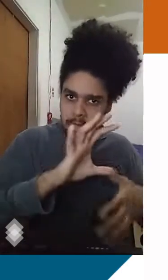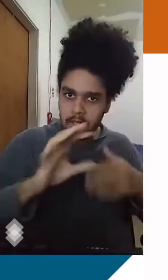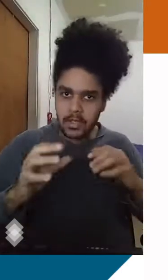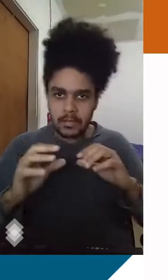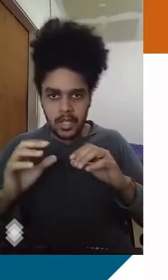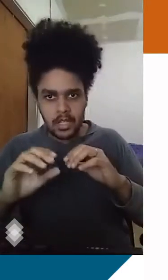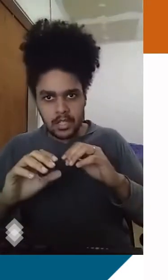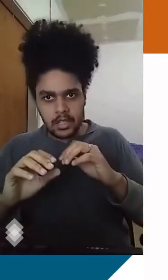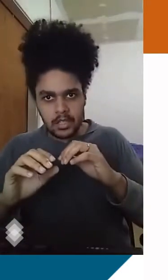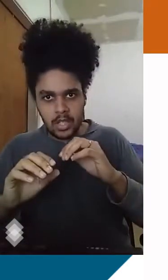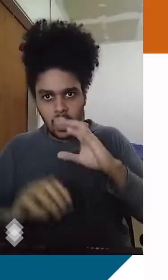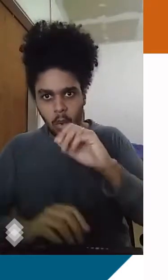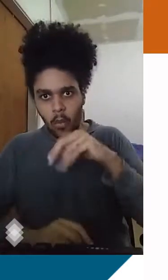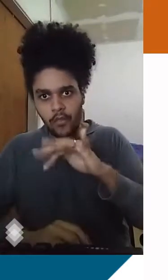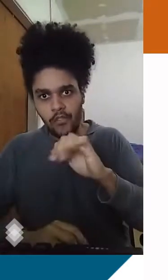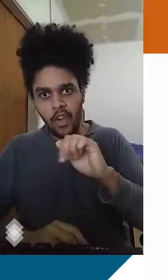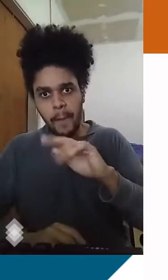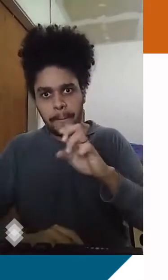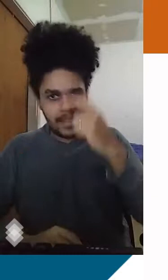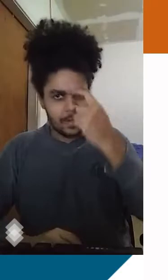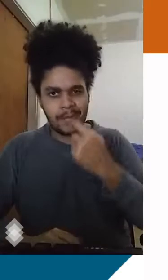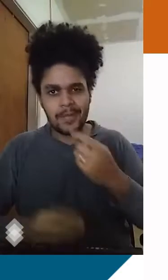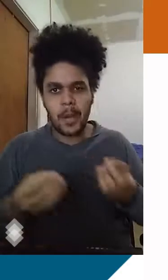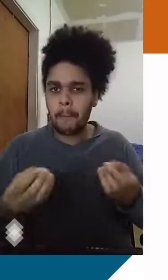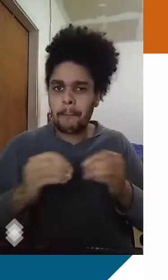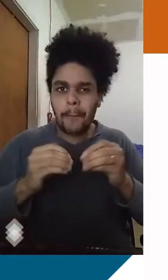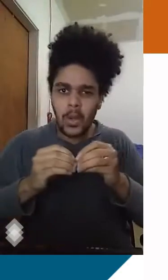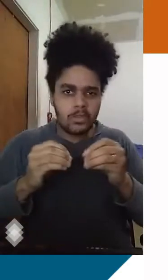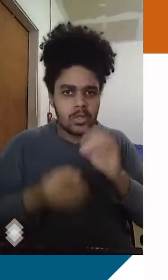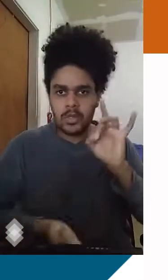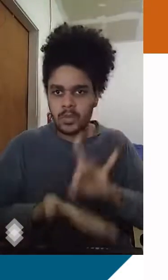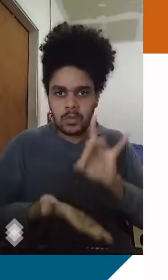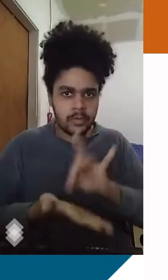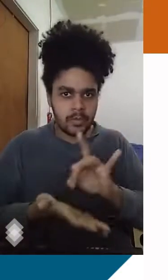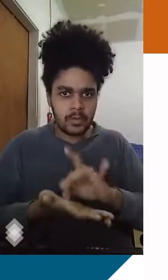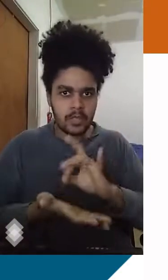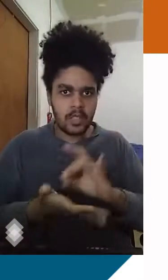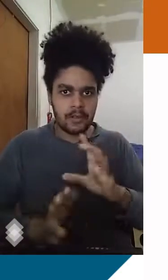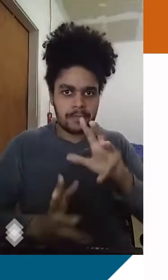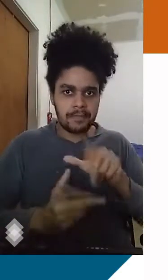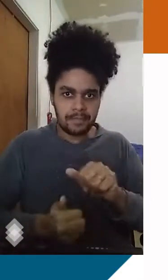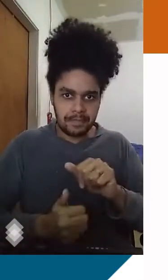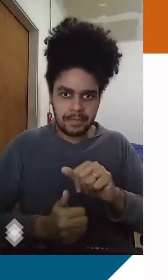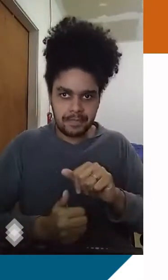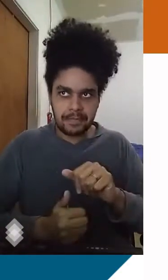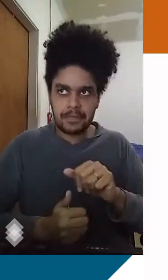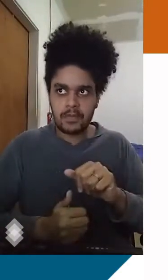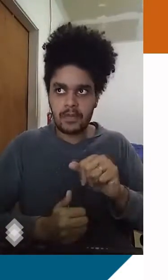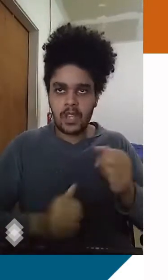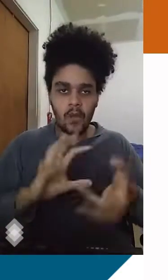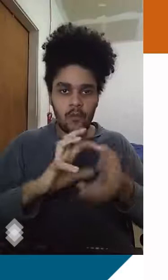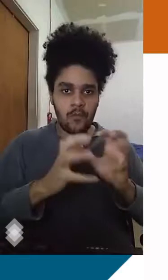gerado por uma projeção conforme, a imagem que a gente vê é muito próxima aí da realidade do globo da